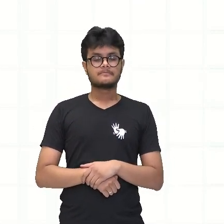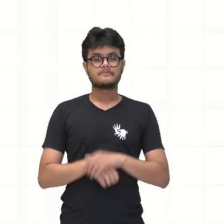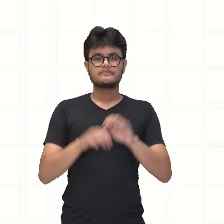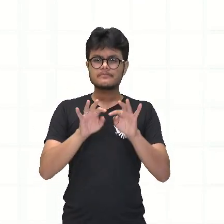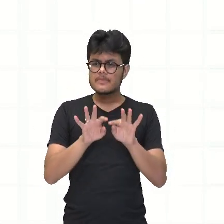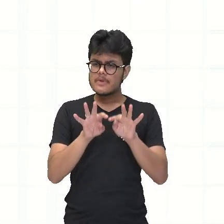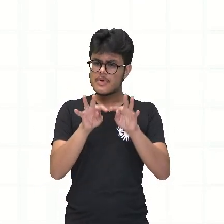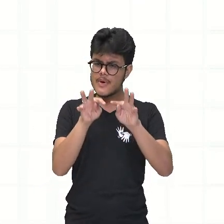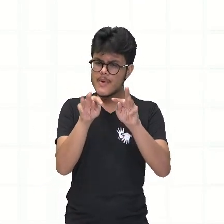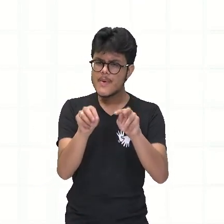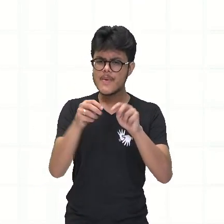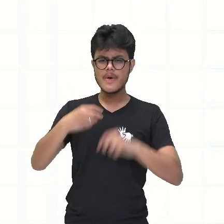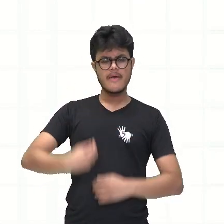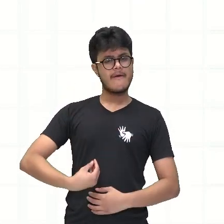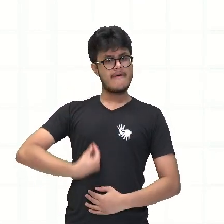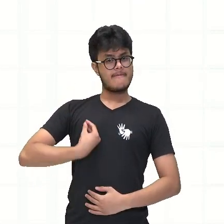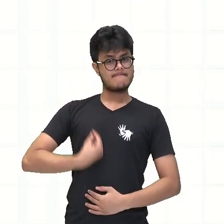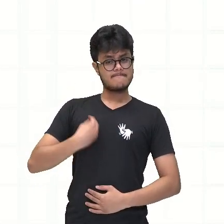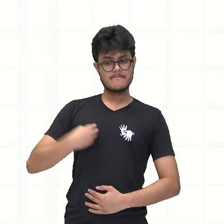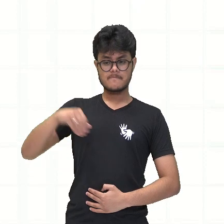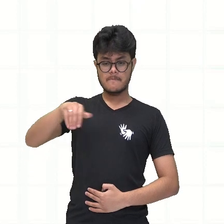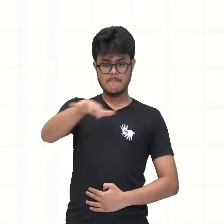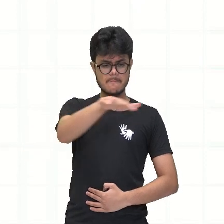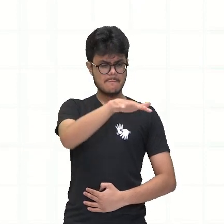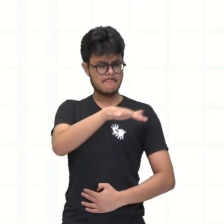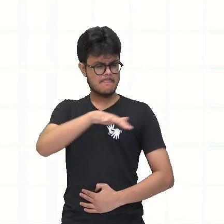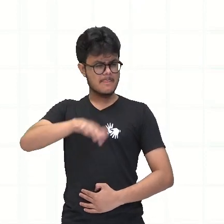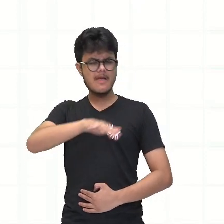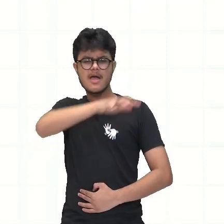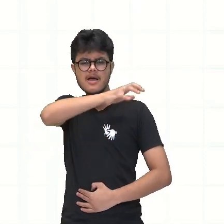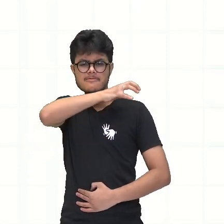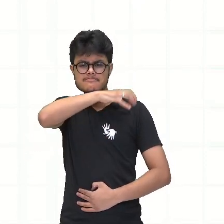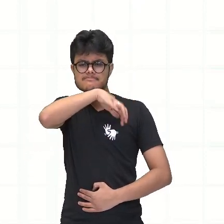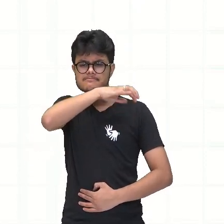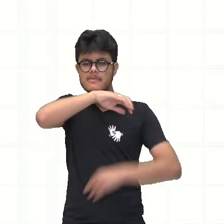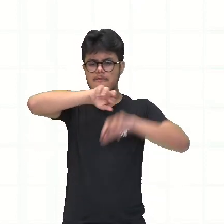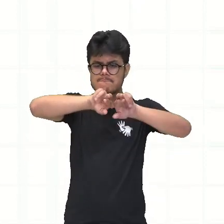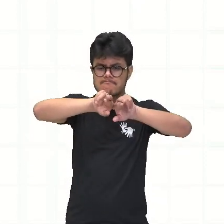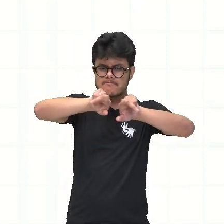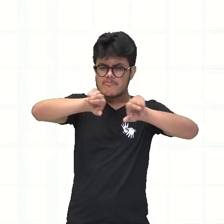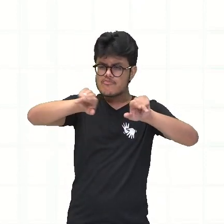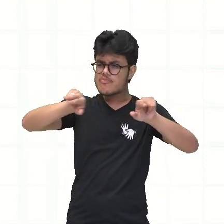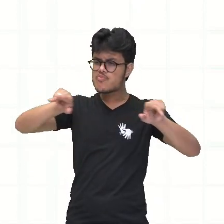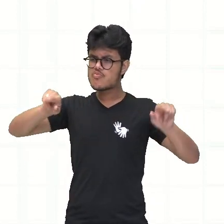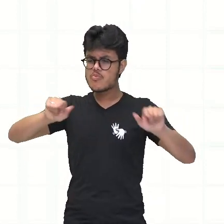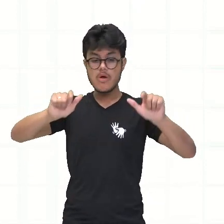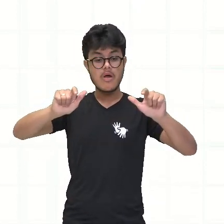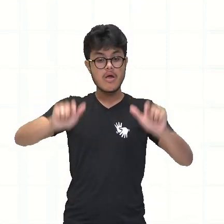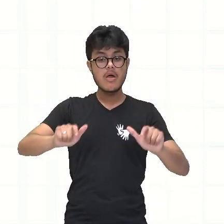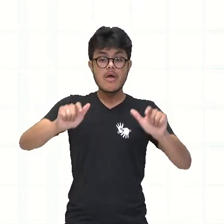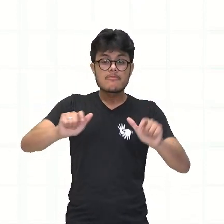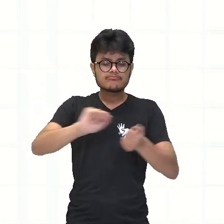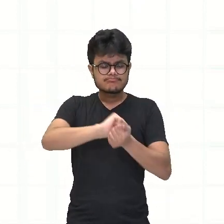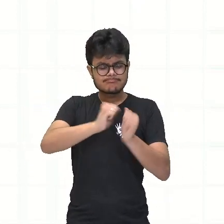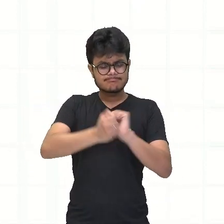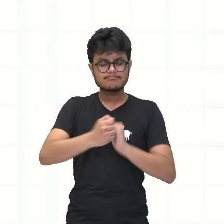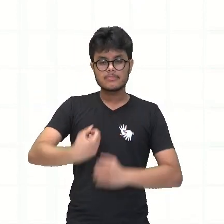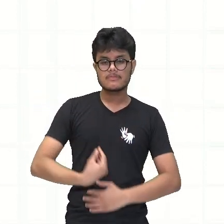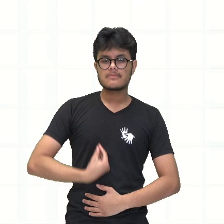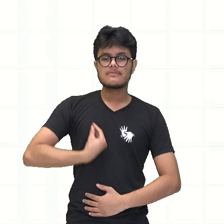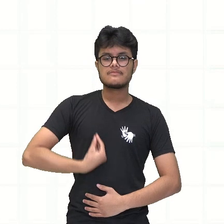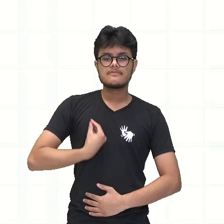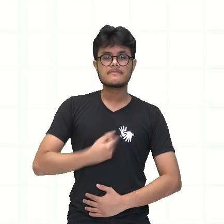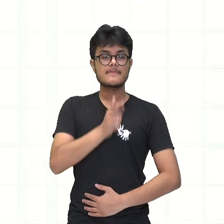tem toda uma vida marinha, espécies que estão adaptadas àquela característica de